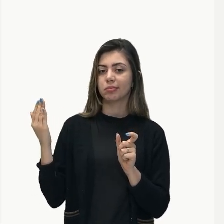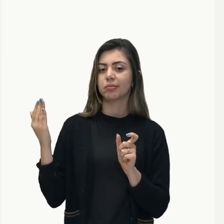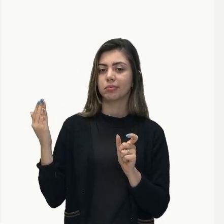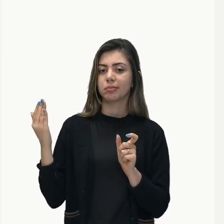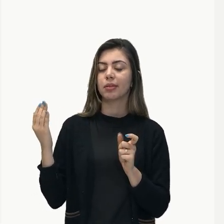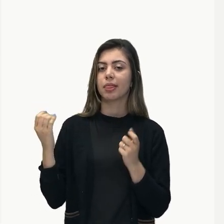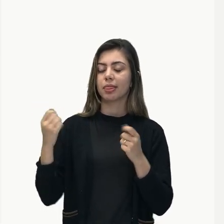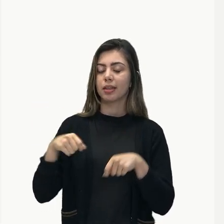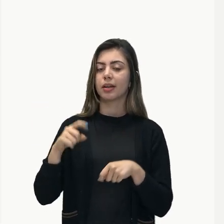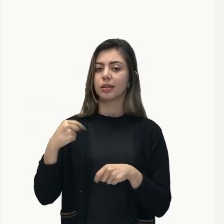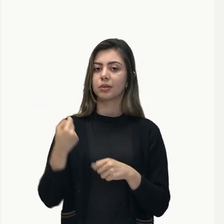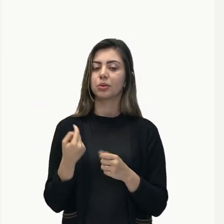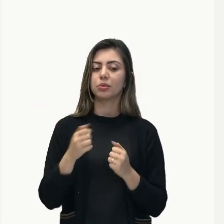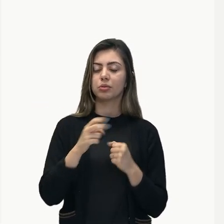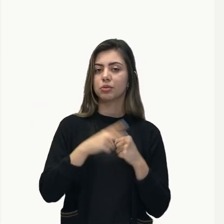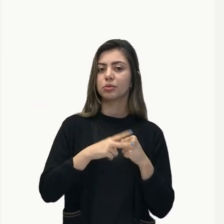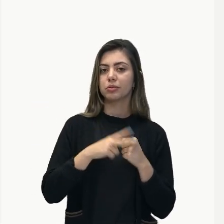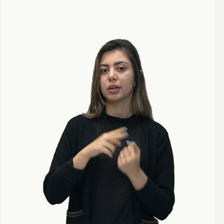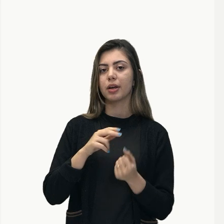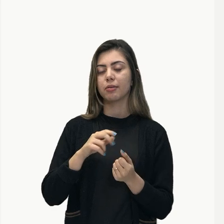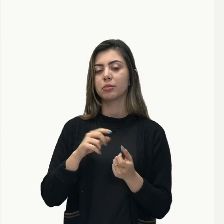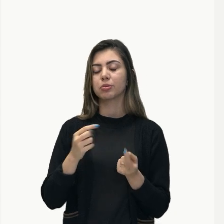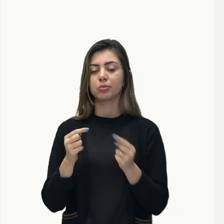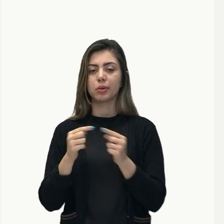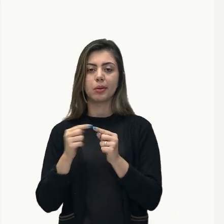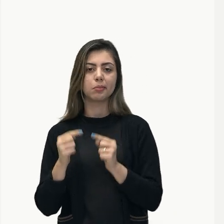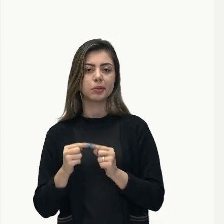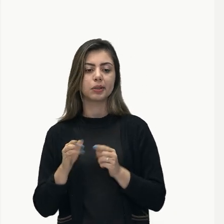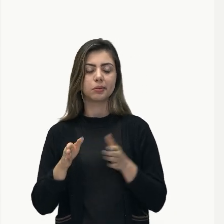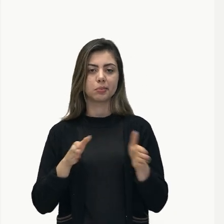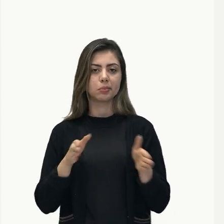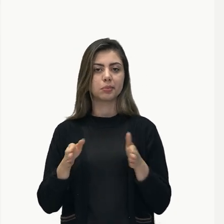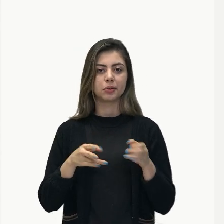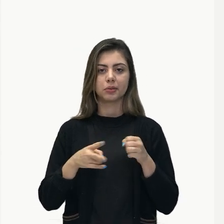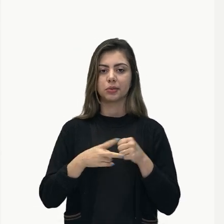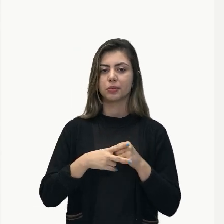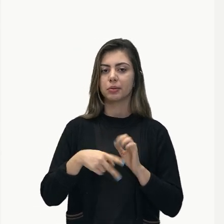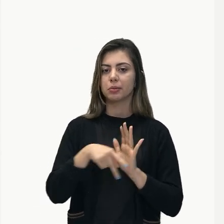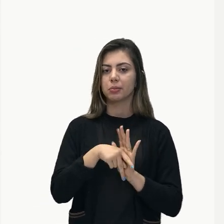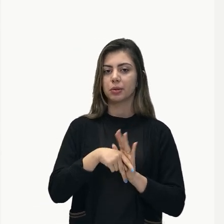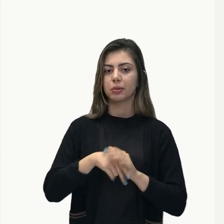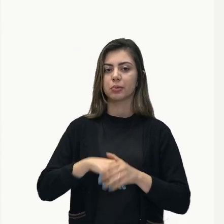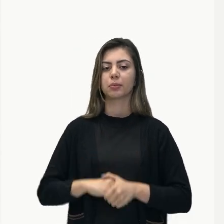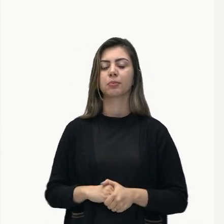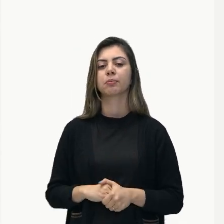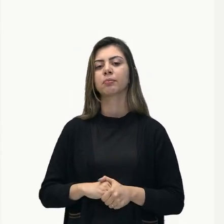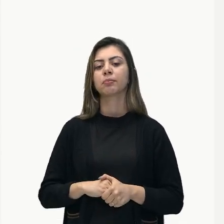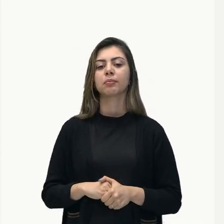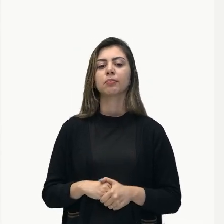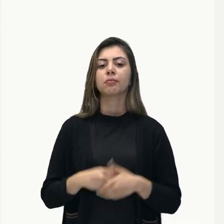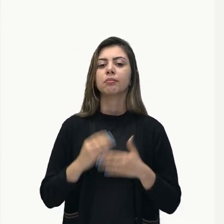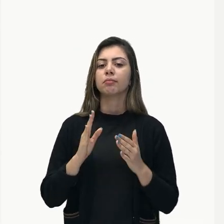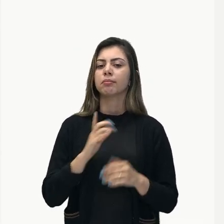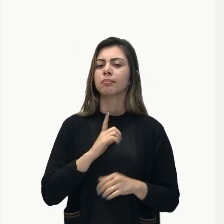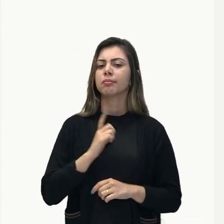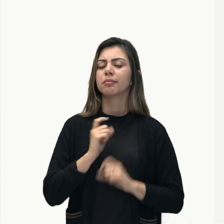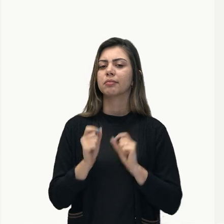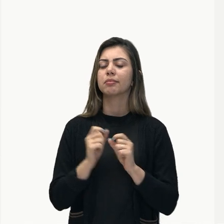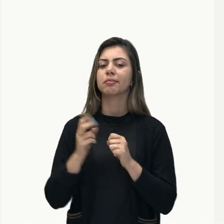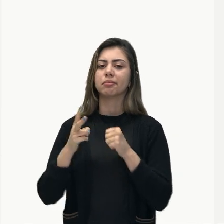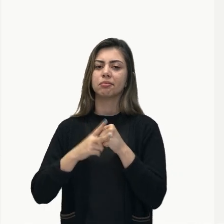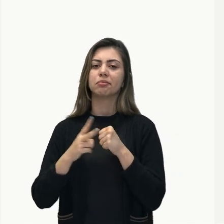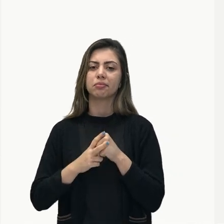besar, ajudar, todos são verbos regulares, seguem aqueles modelos. E os verbos da segunda conjugação? Continuam com